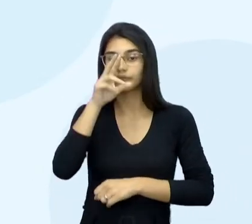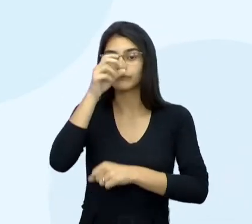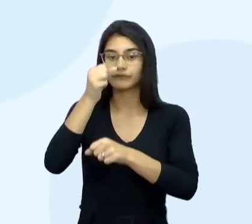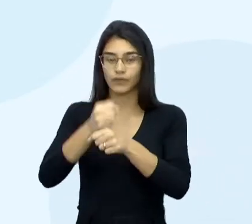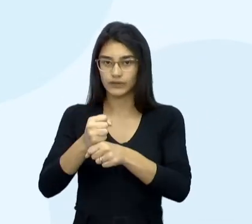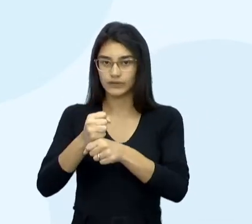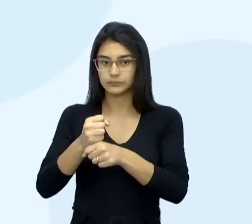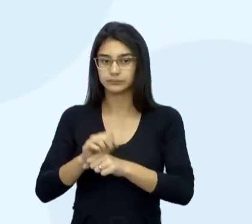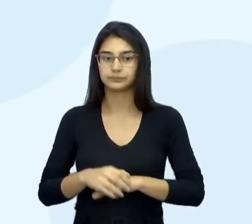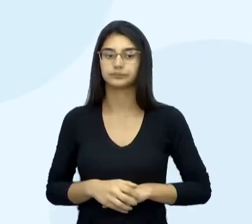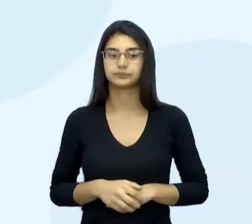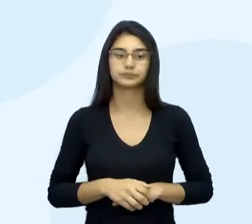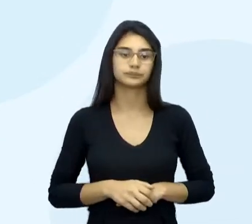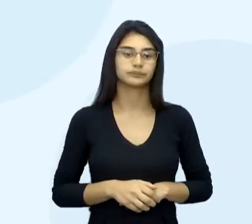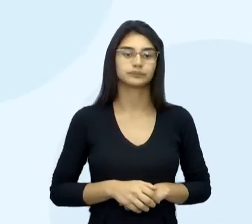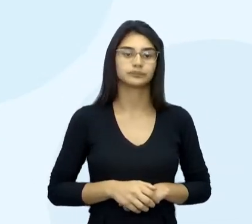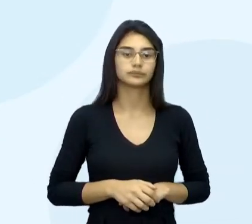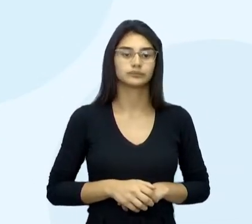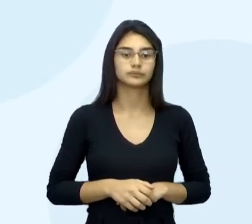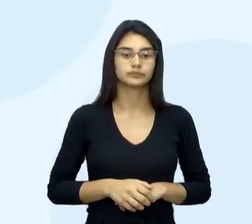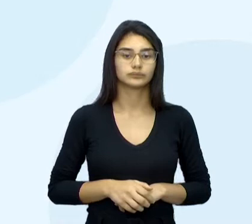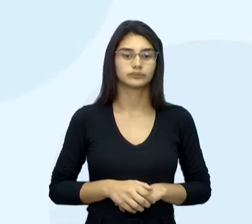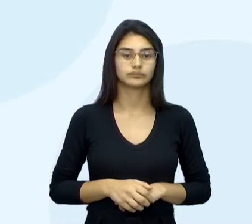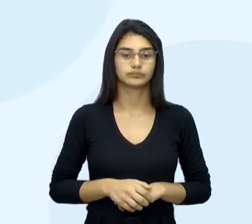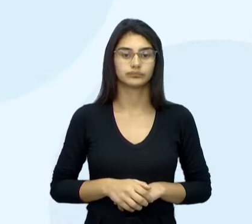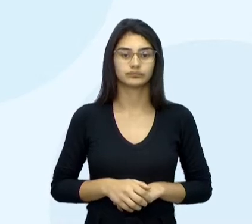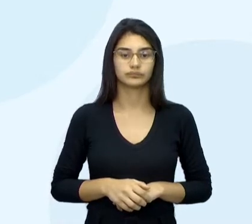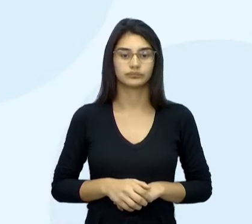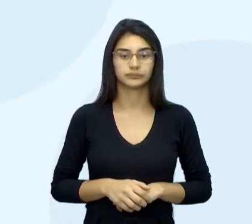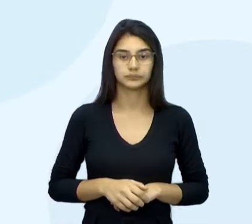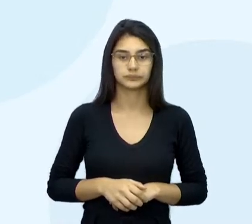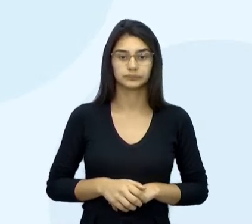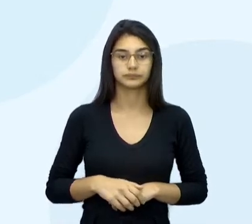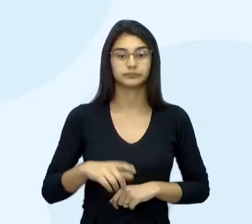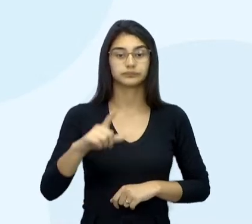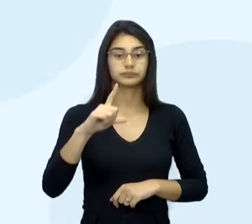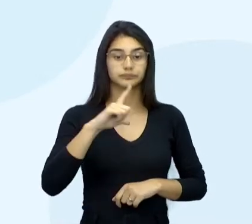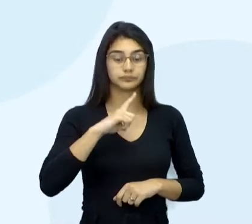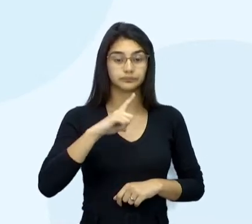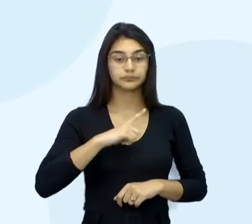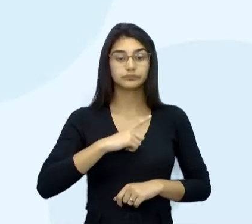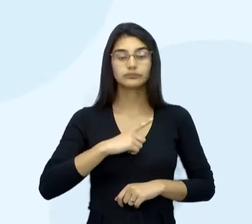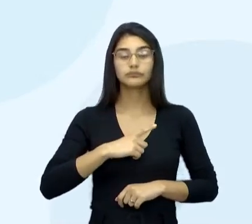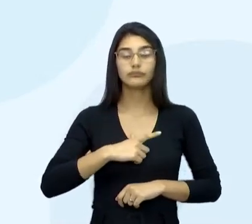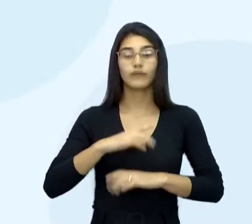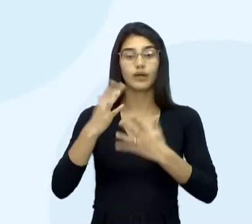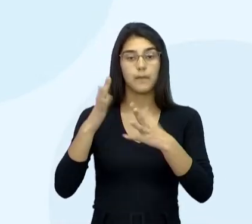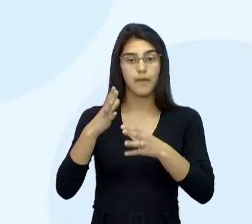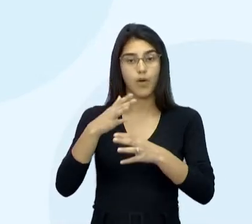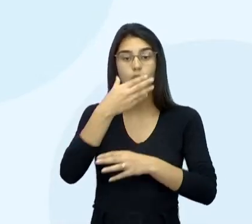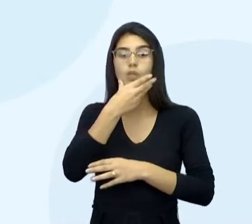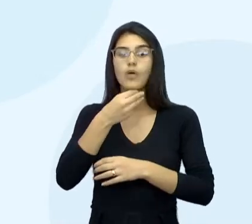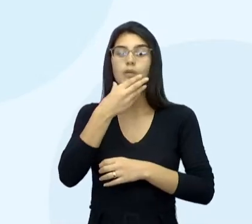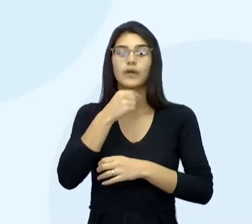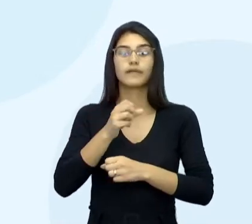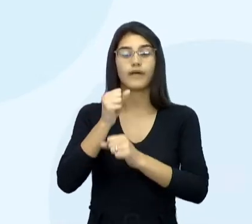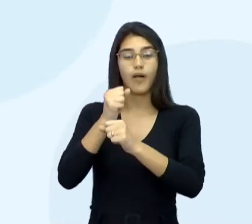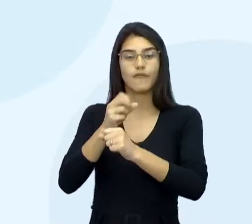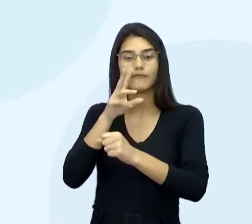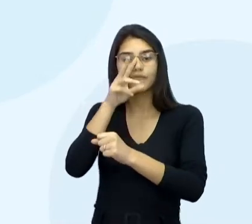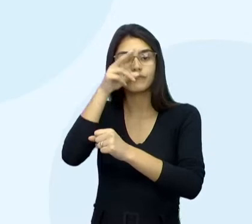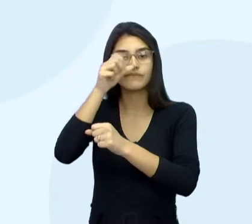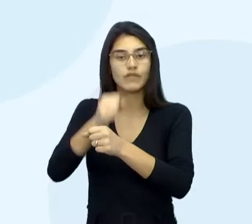para ficar bonitinho, vai? Olha lá, ó. Evidentemente eu tenho aqui as mãos do homem que estão fazendo uma força para cá,